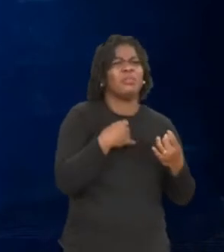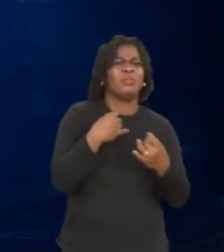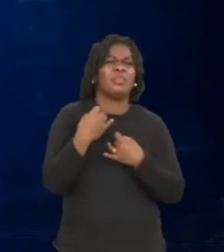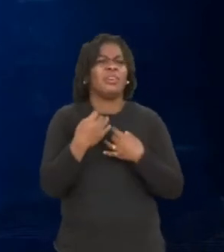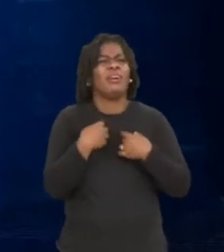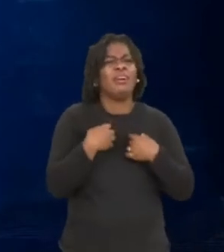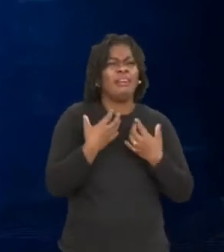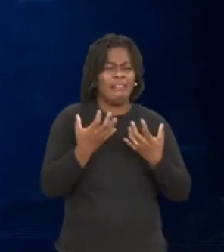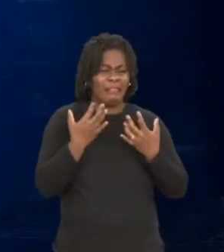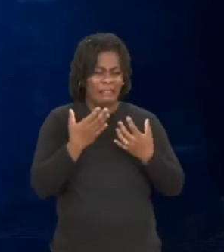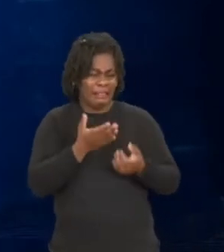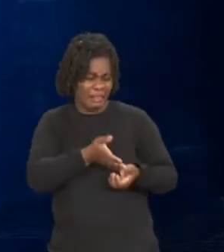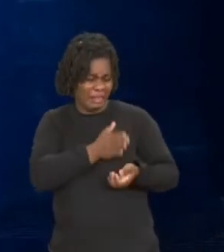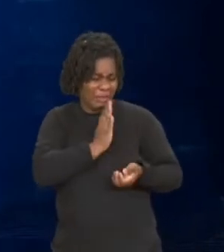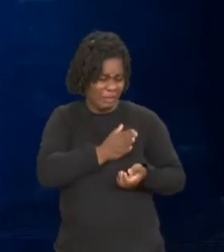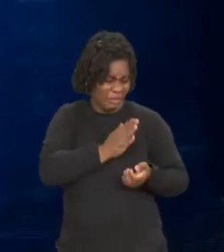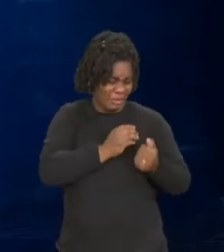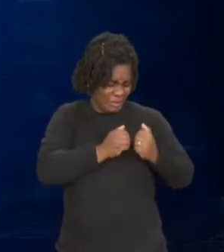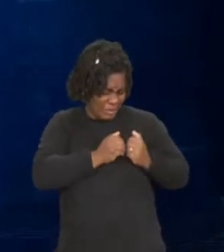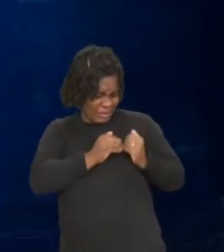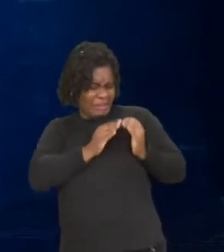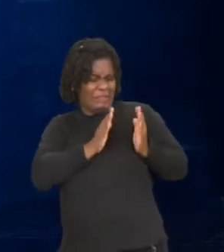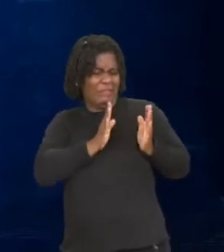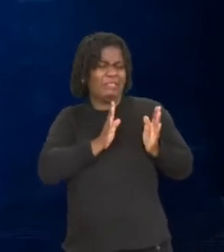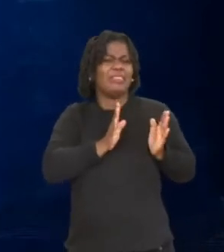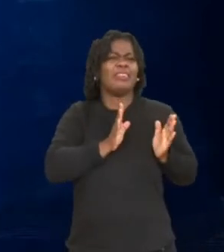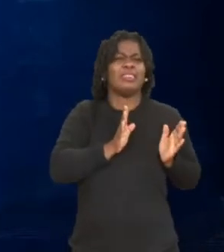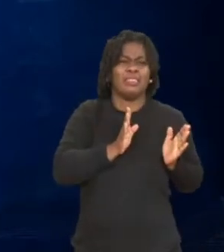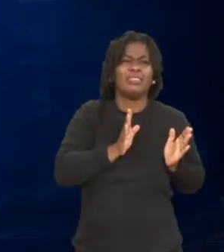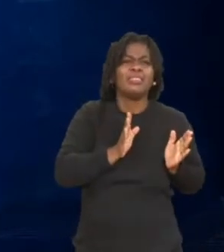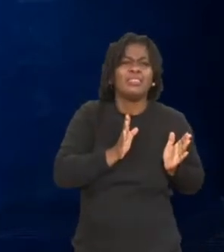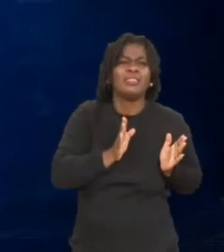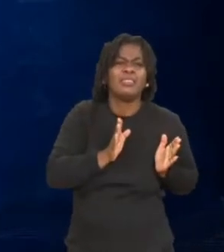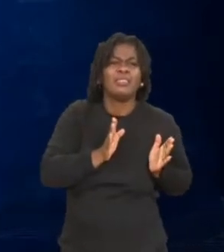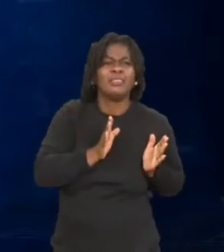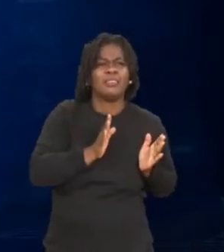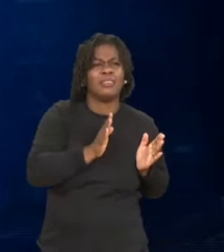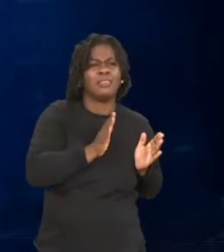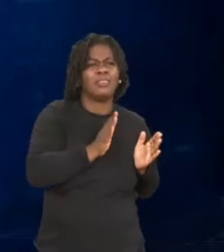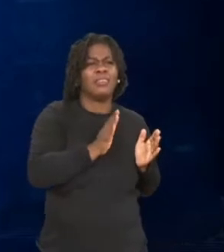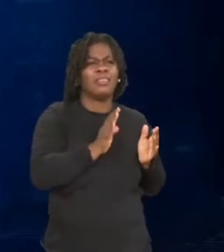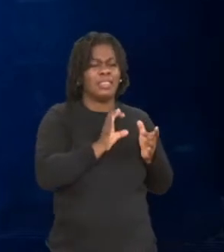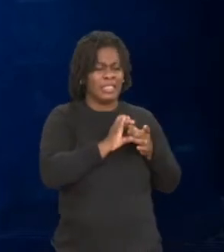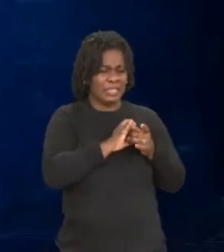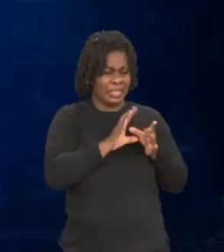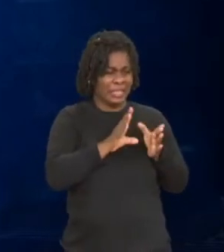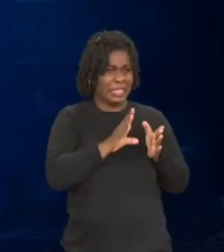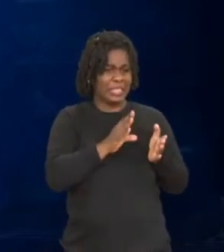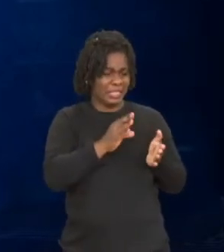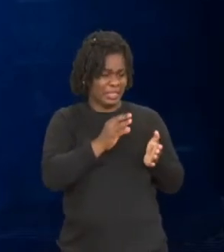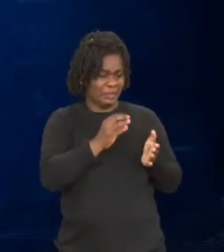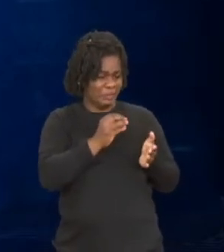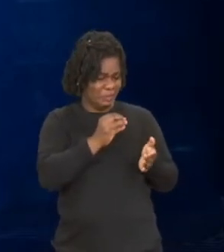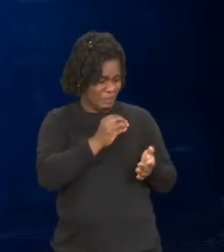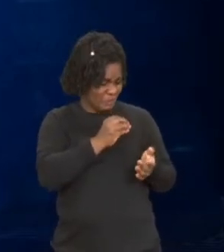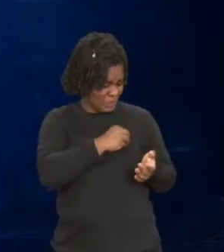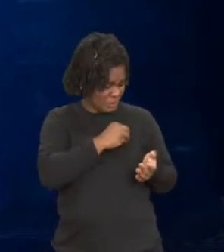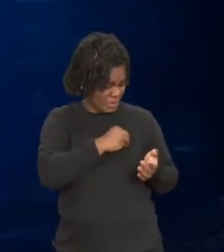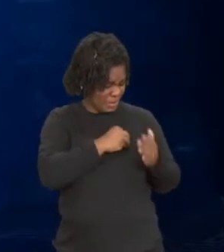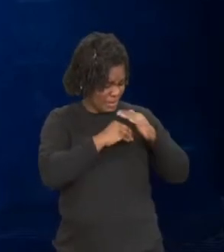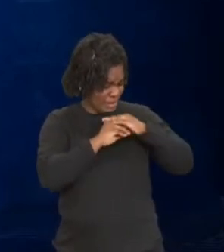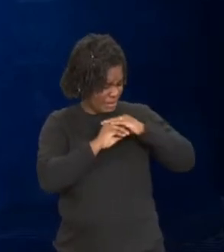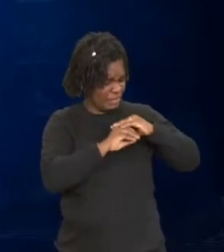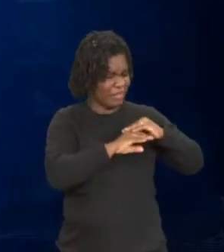Quero abrir meu coração. Quero abrir meu coração. Deixar o meu pecado. Deixar o